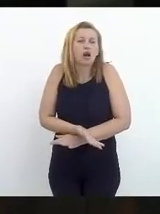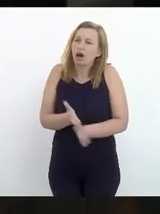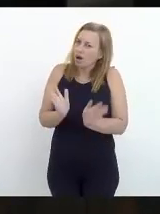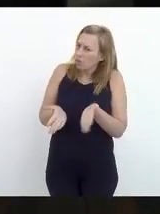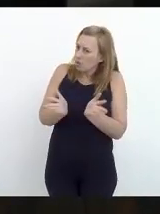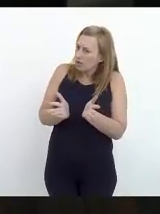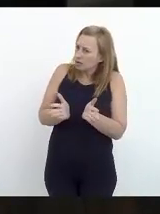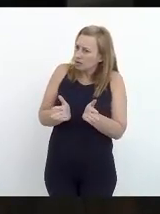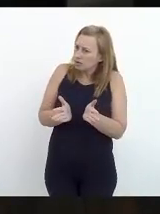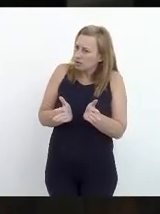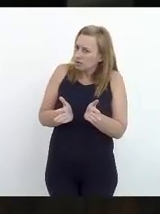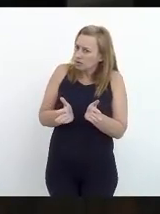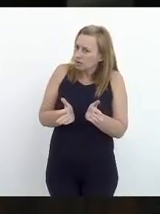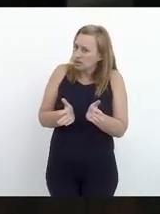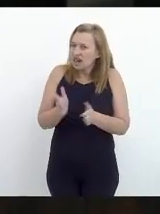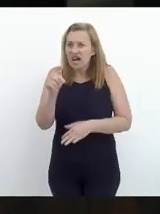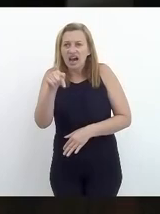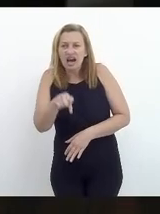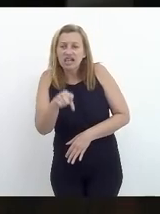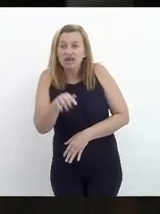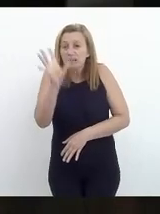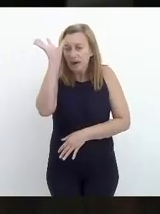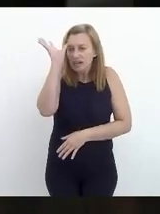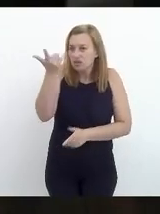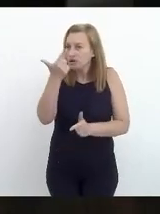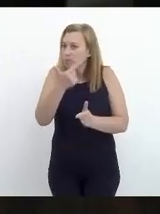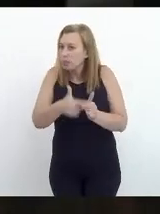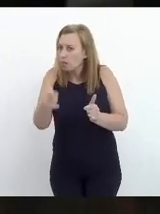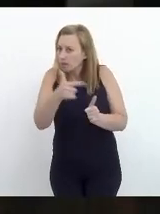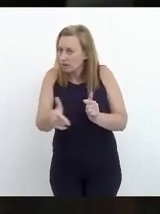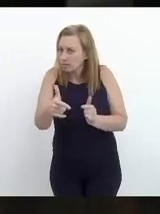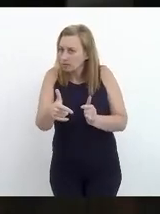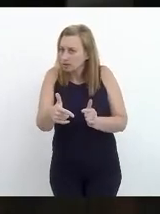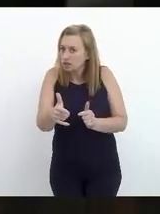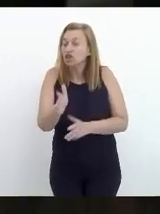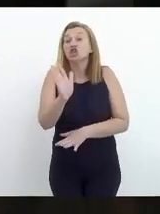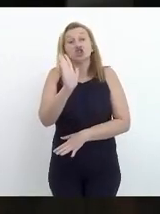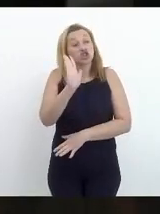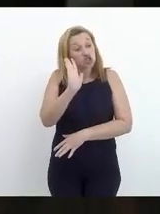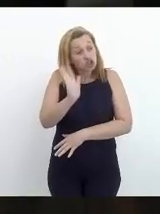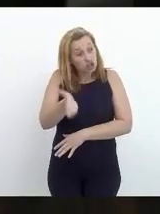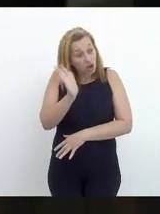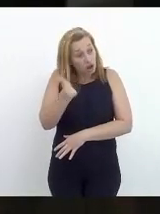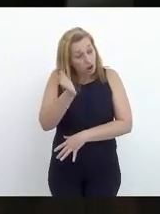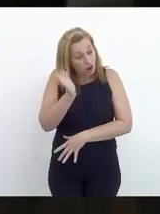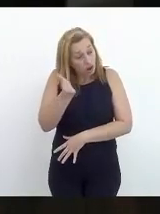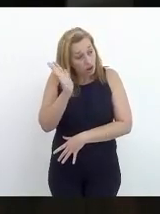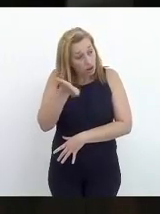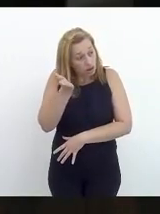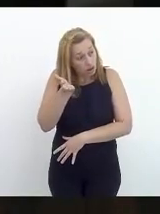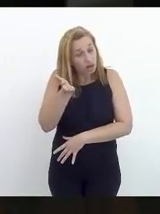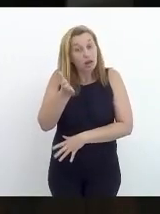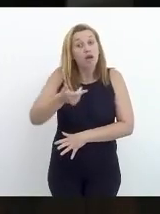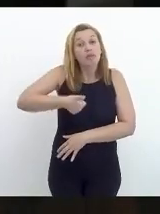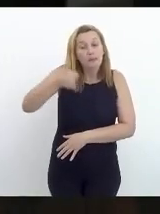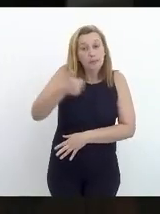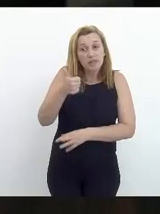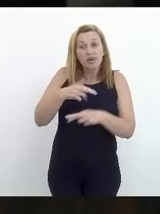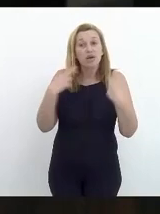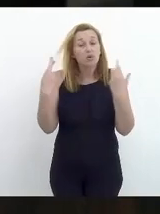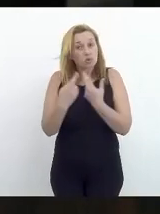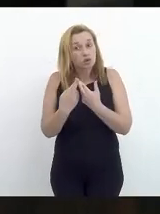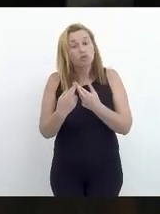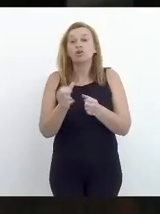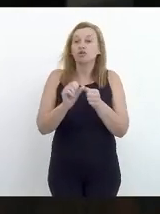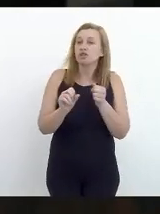Agora, aqui é para resolver o problema. E já havia acontecido, na primeira reunião que eu fiz com